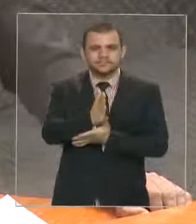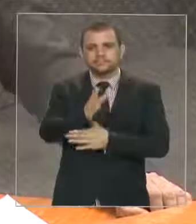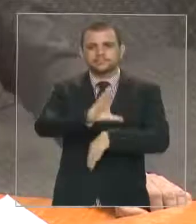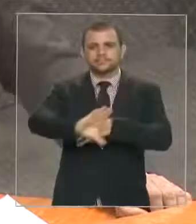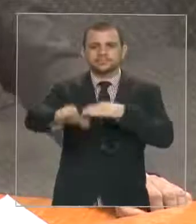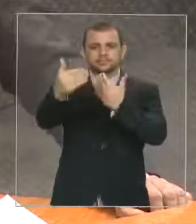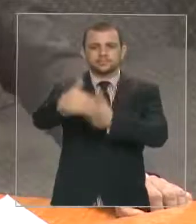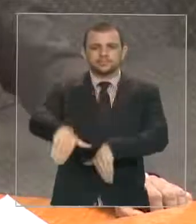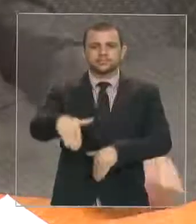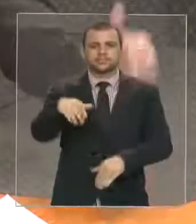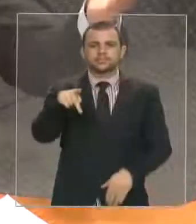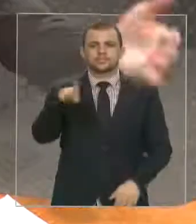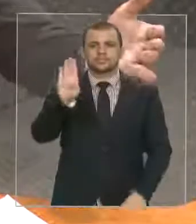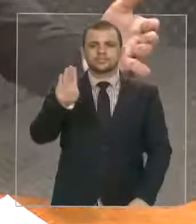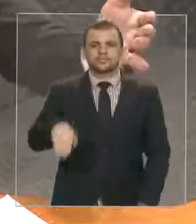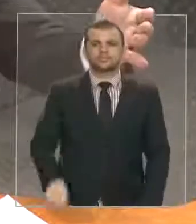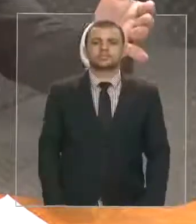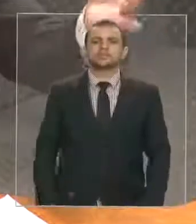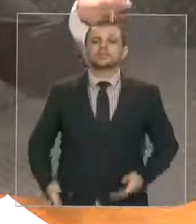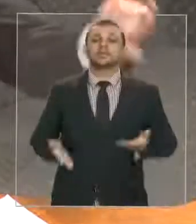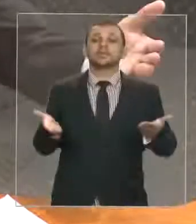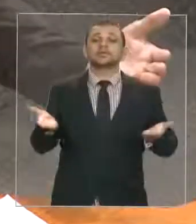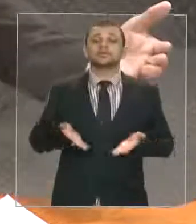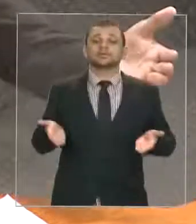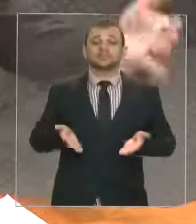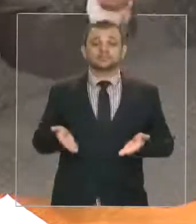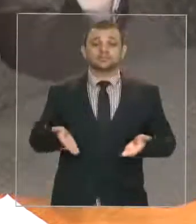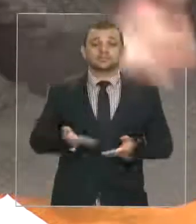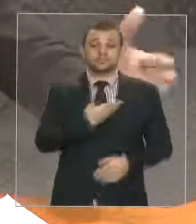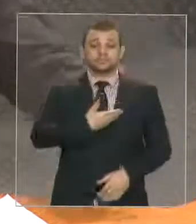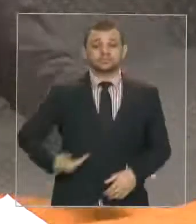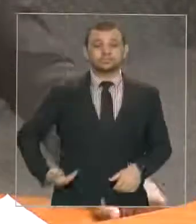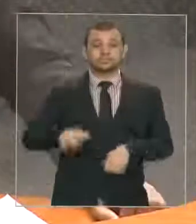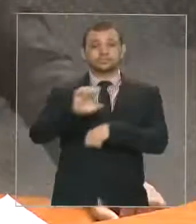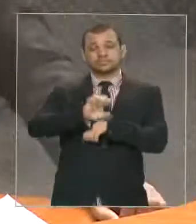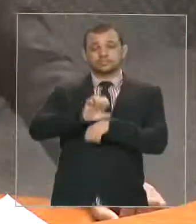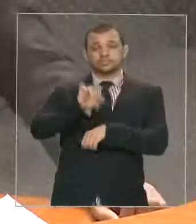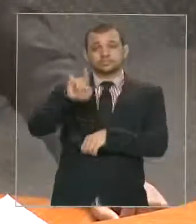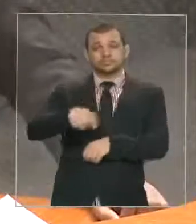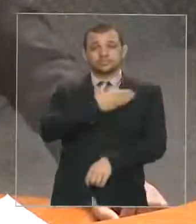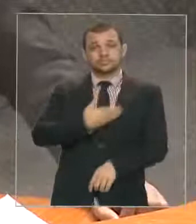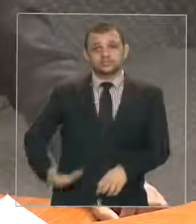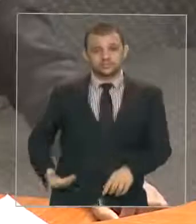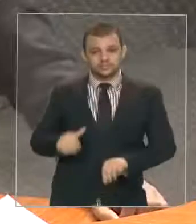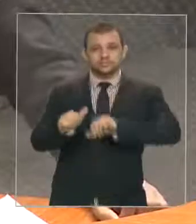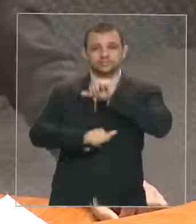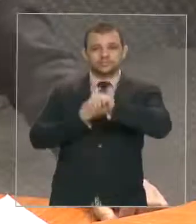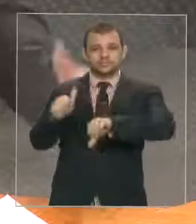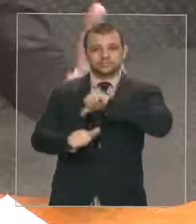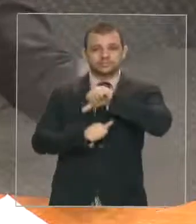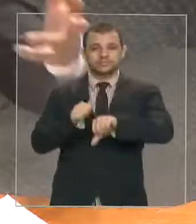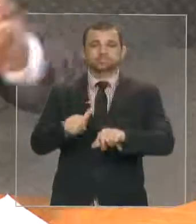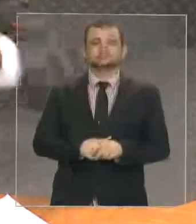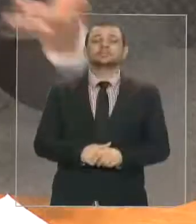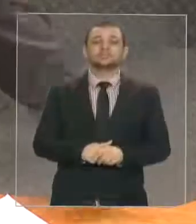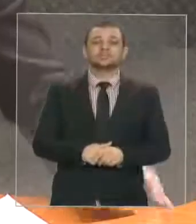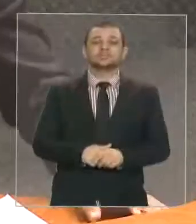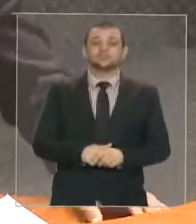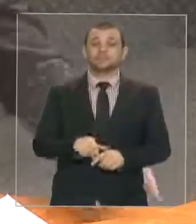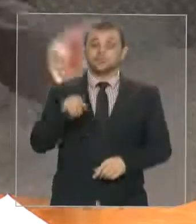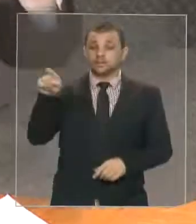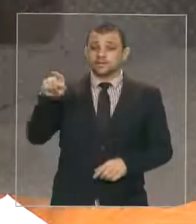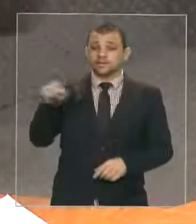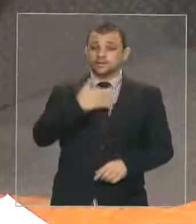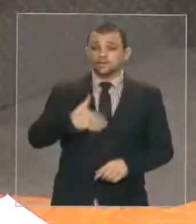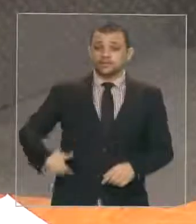público. E agora, o governo do Estado, que é o governo da mudança, que se intitula o governo de todos